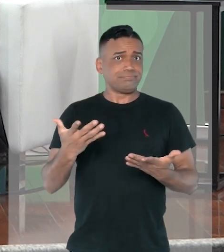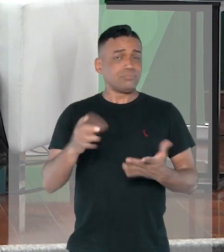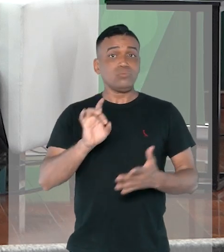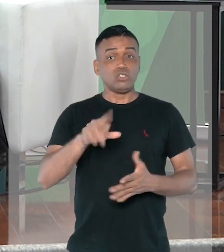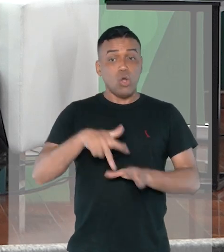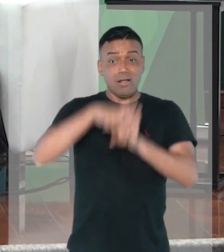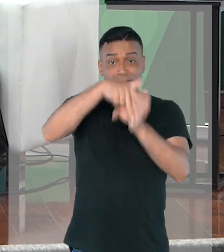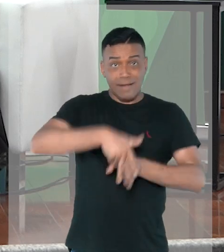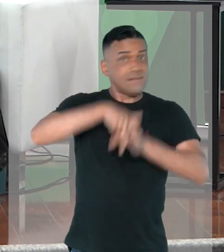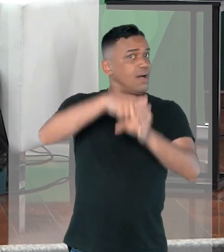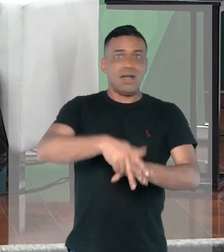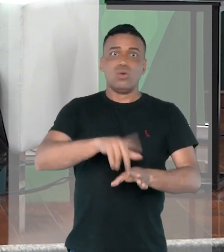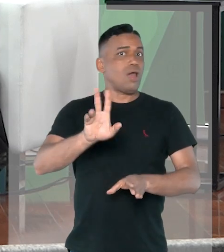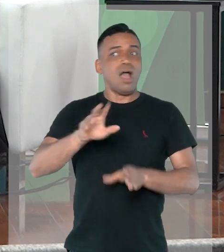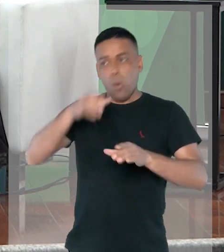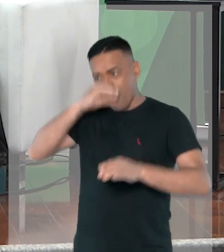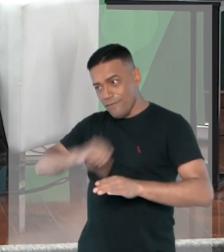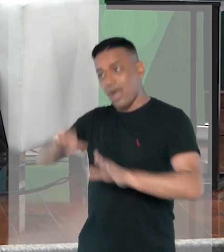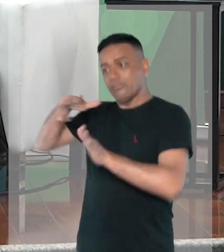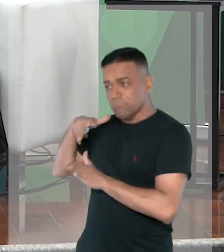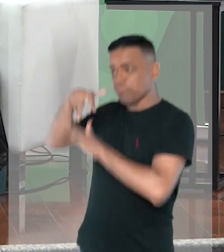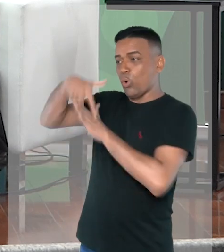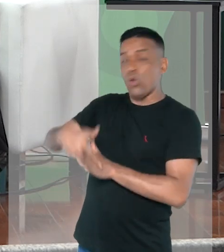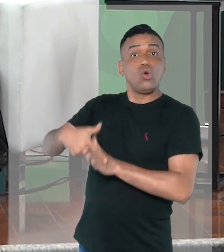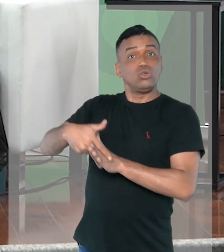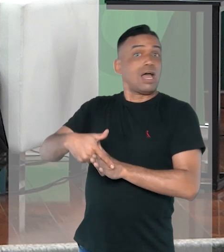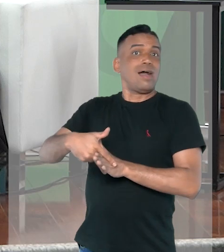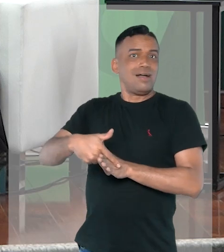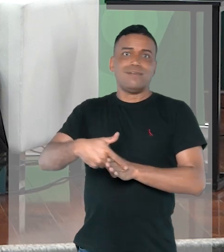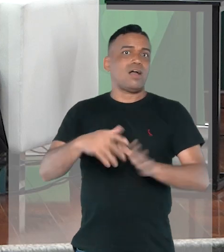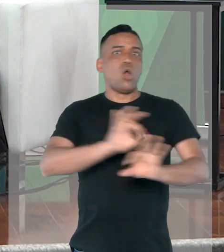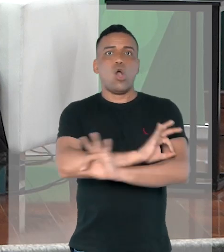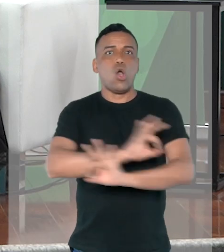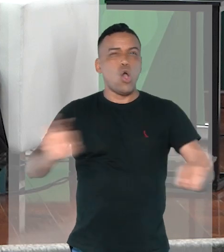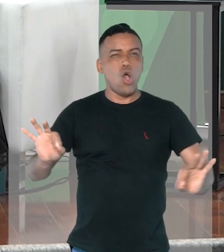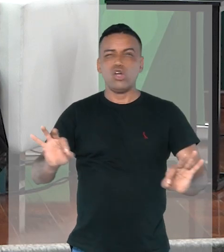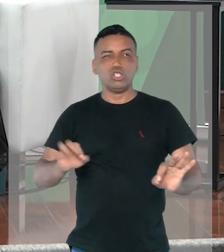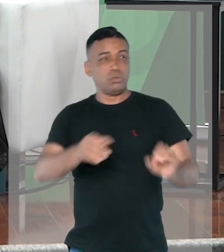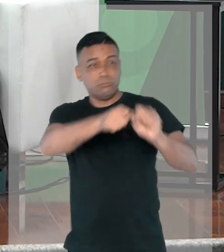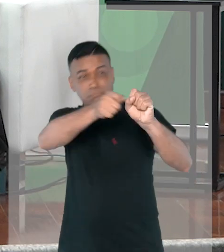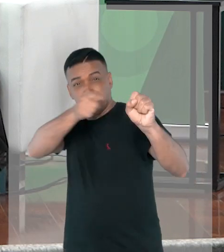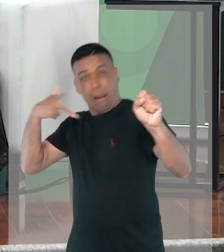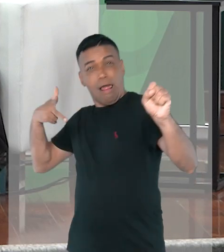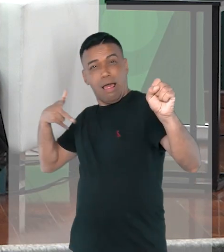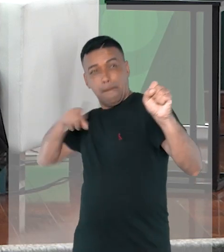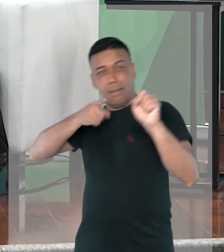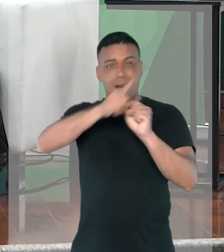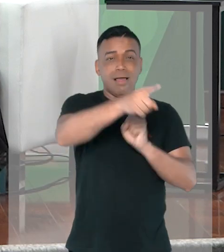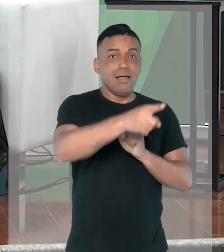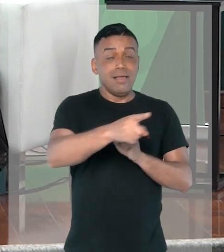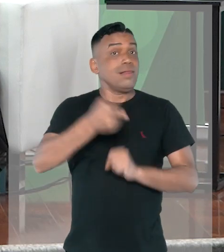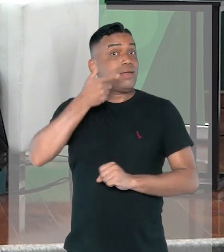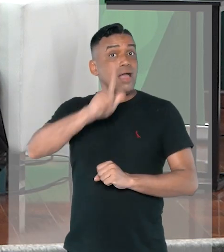só cavalos, mas elefantes, enfim, todos os animais daquela época, era ótimo em tiro ao alvo. Ganhou a namorada